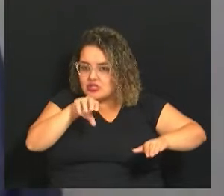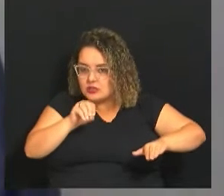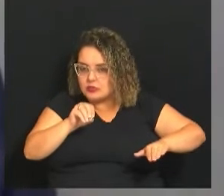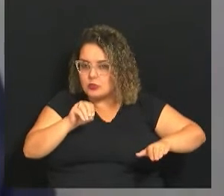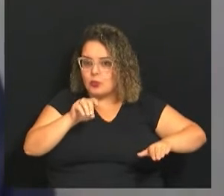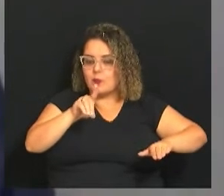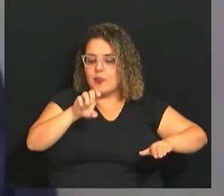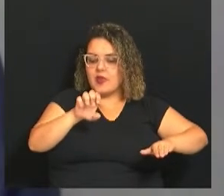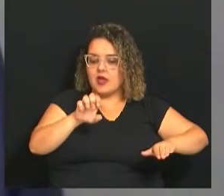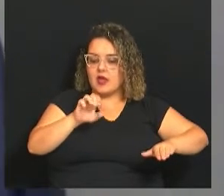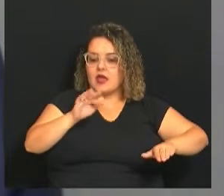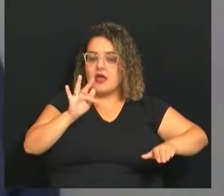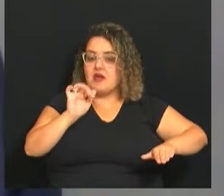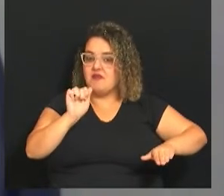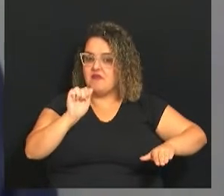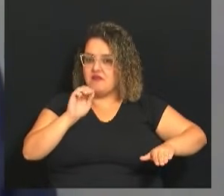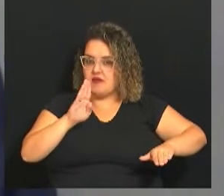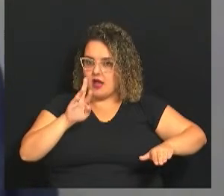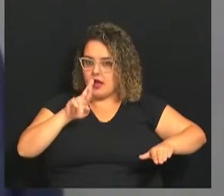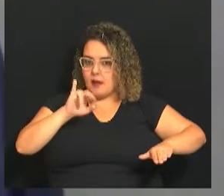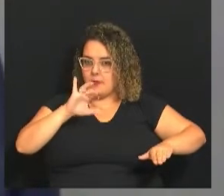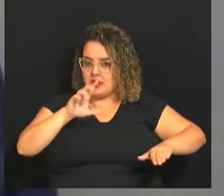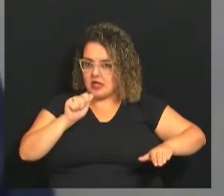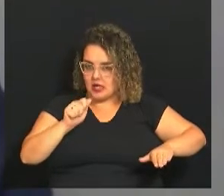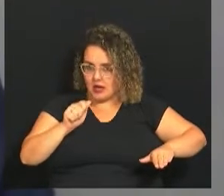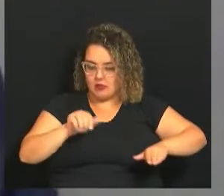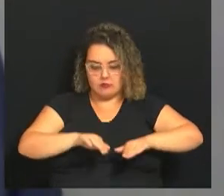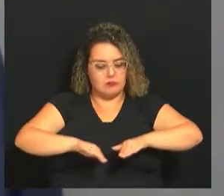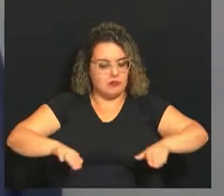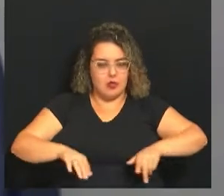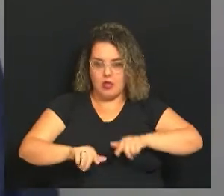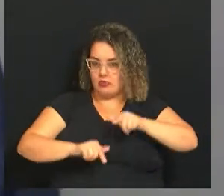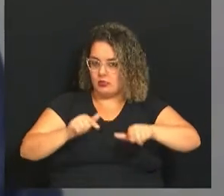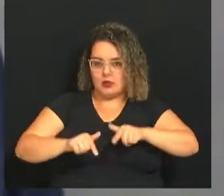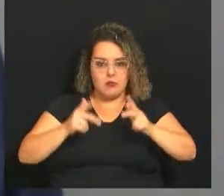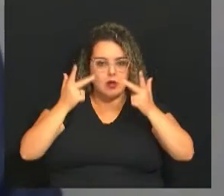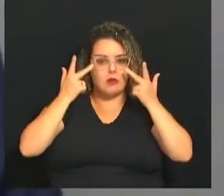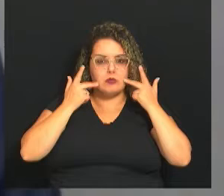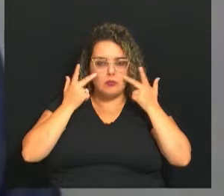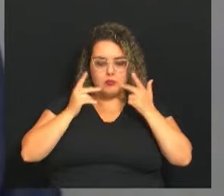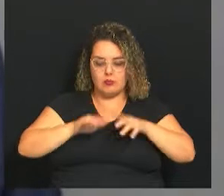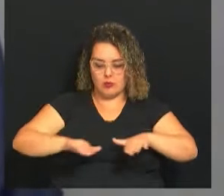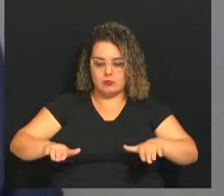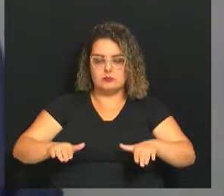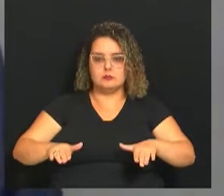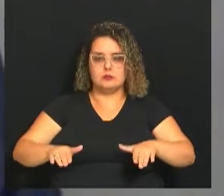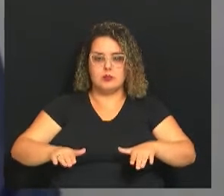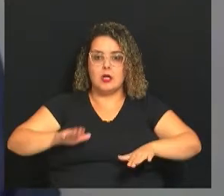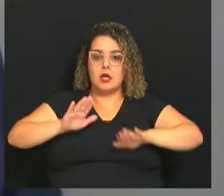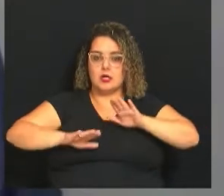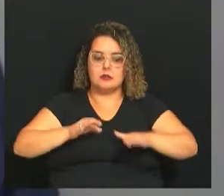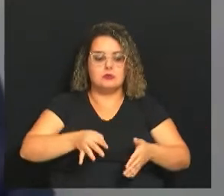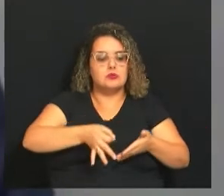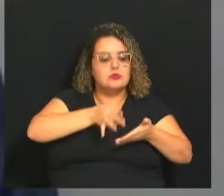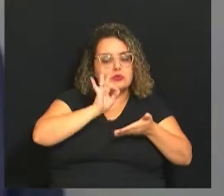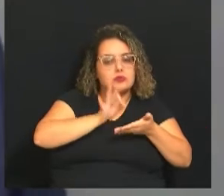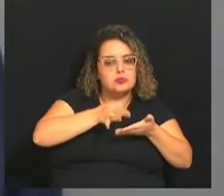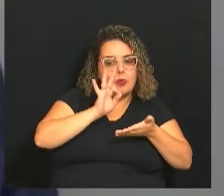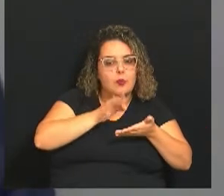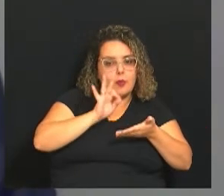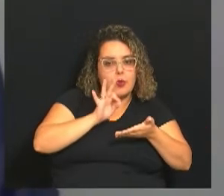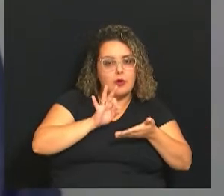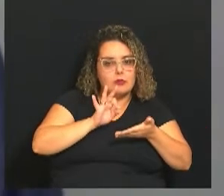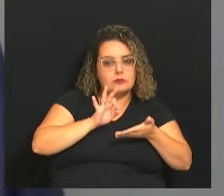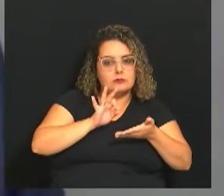pinga ou tomar uma outra bebida, porque é o costume, acaba indo para a empresa para fazer o